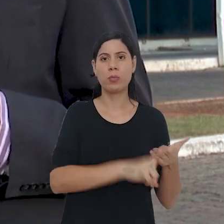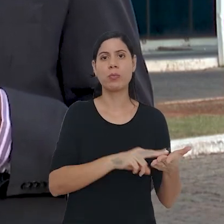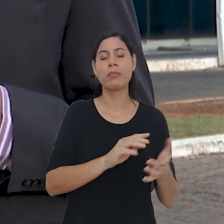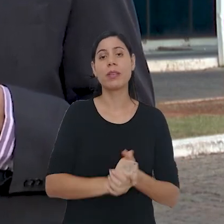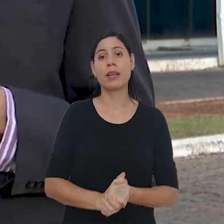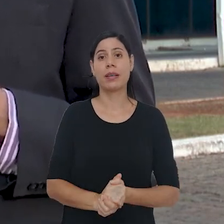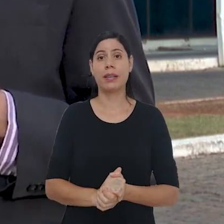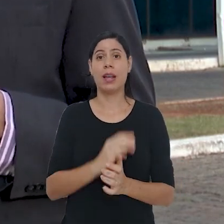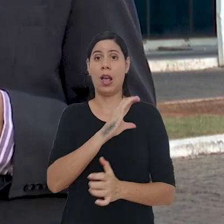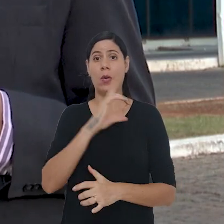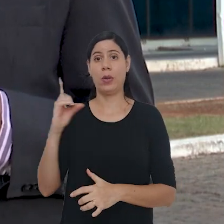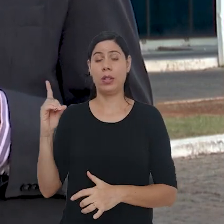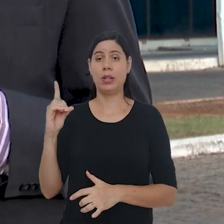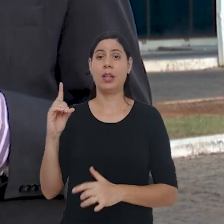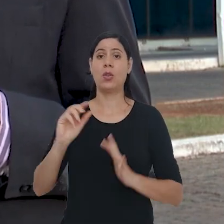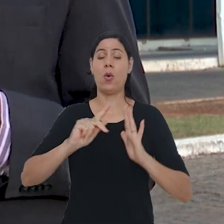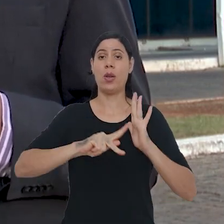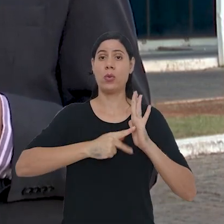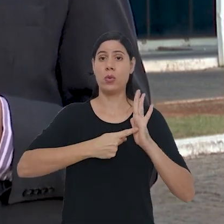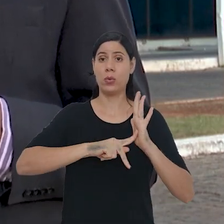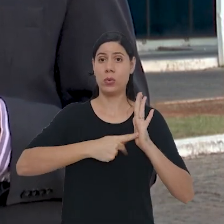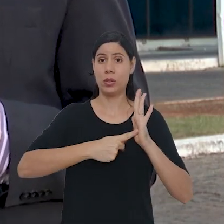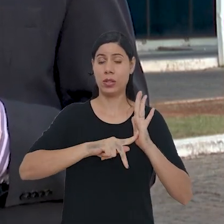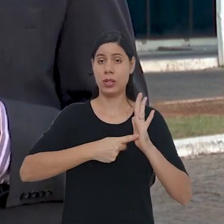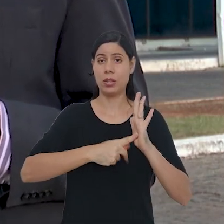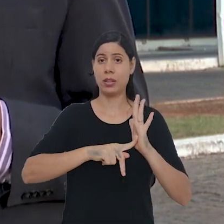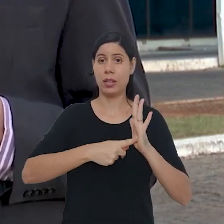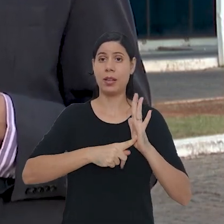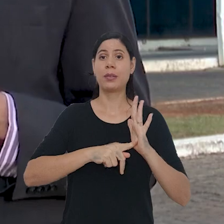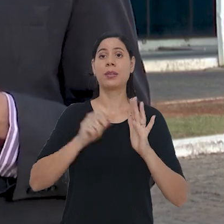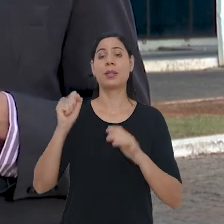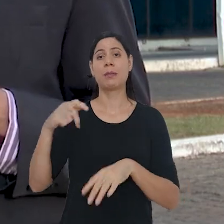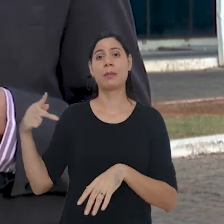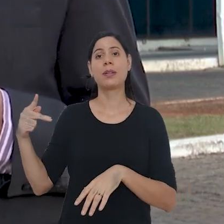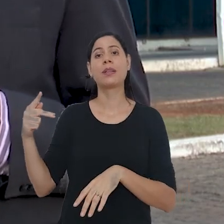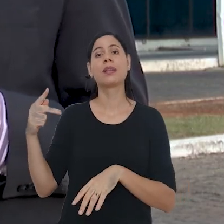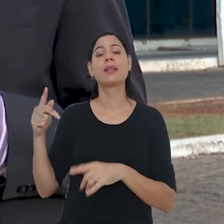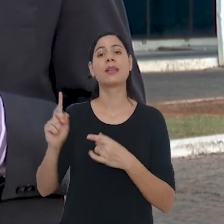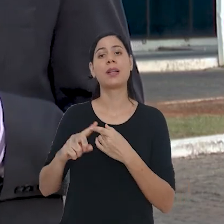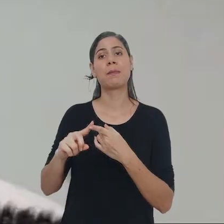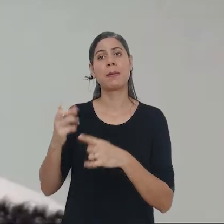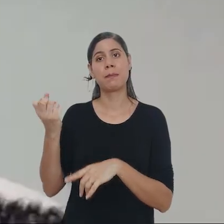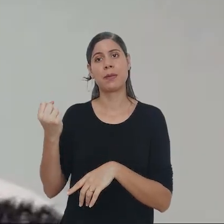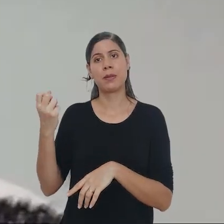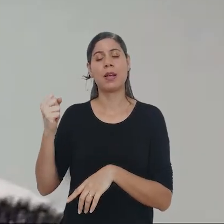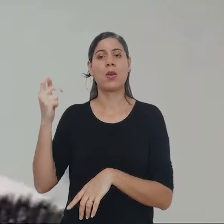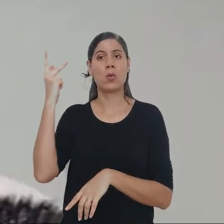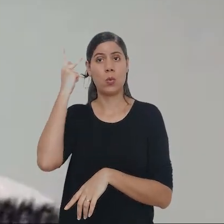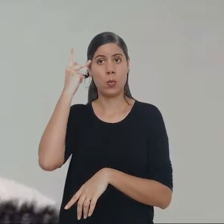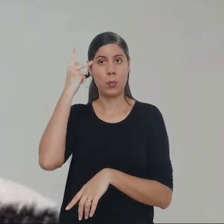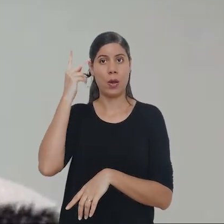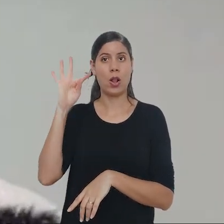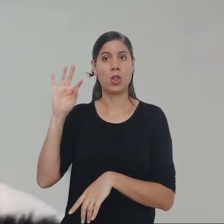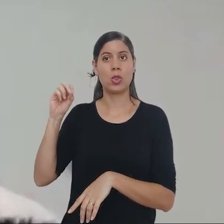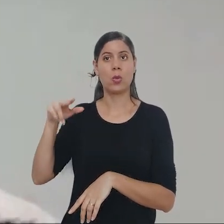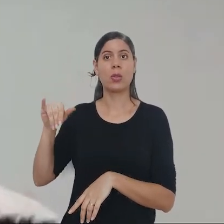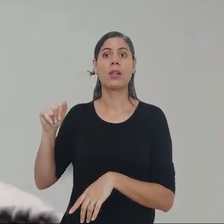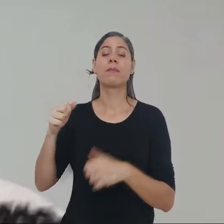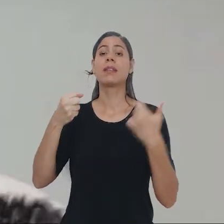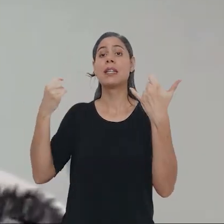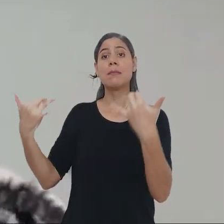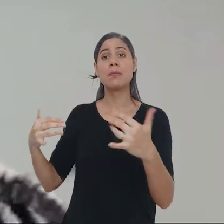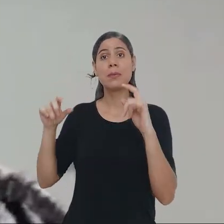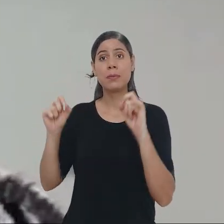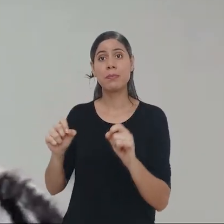aposentadoria. A pena foi de 2 anos e 6 meses de reclusão e 14 dias multa. A coordenadora do Sindicato Nacional